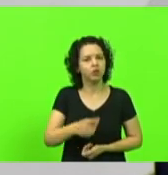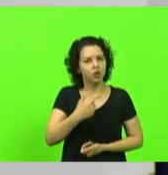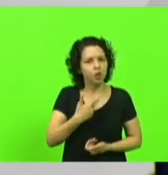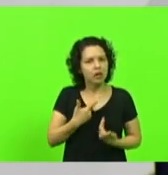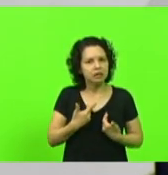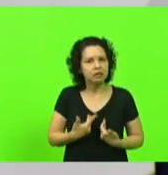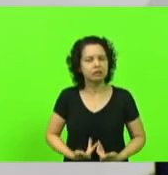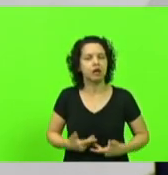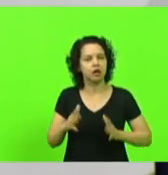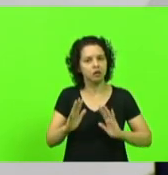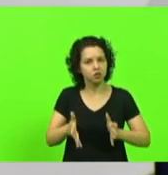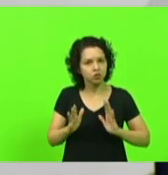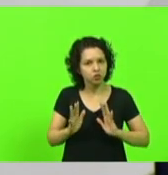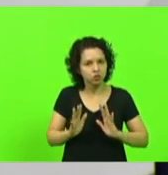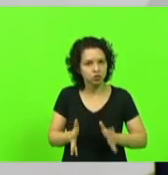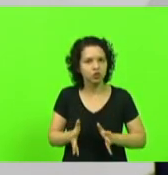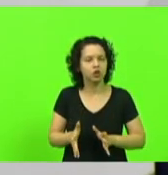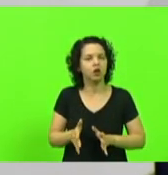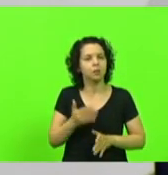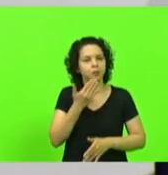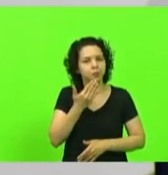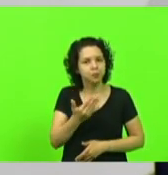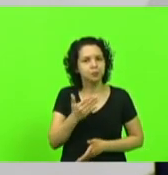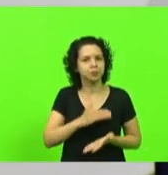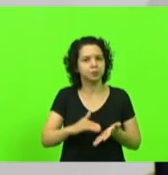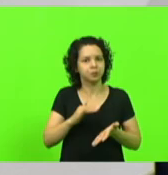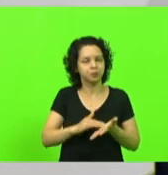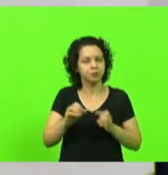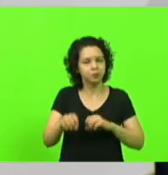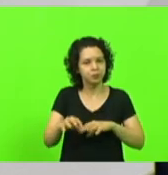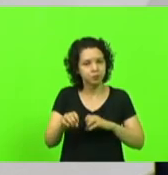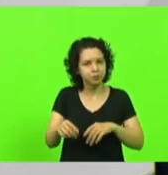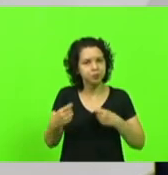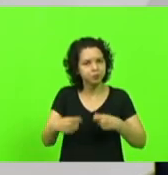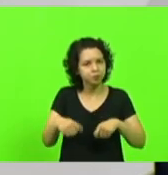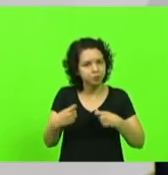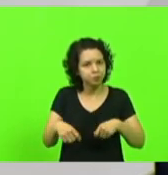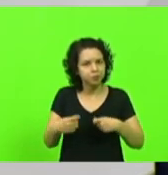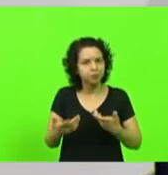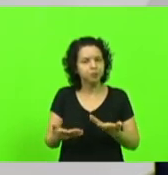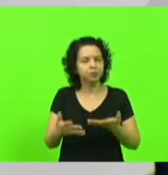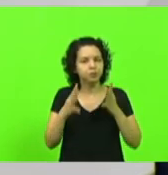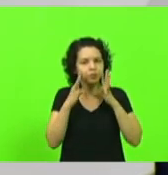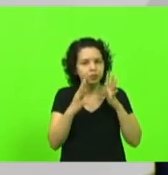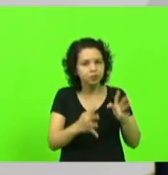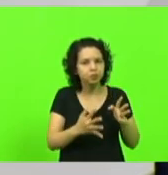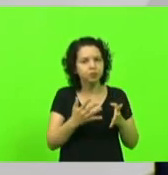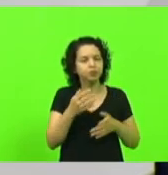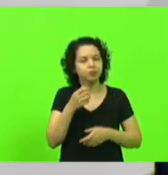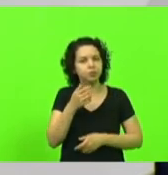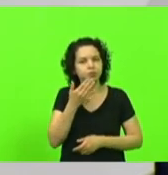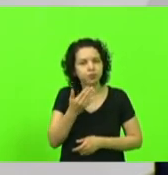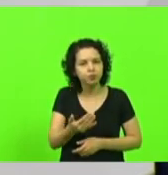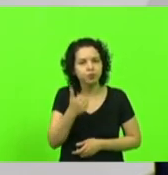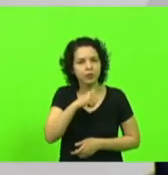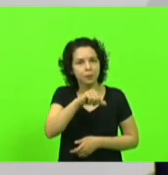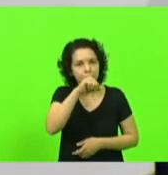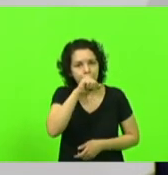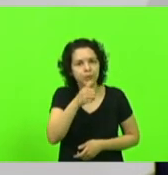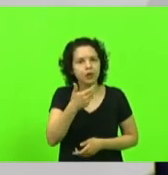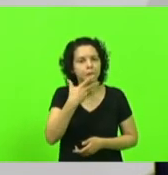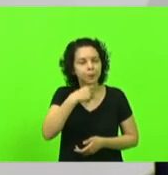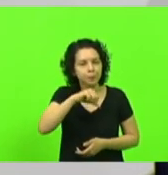ao secretário de Educação para que ele atenda aos anseios das mães, das crianças, dos pais,